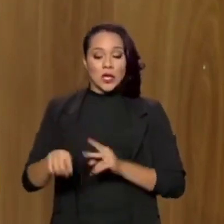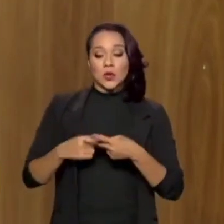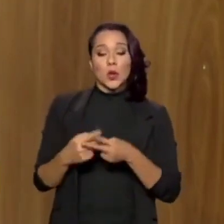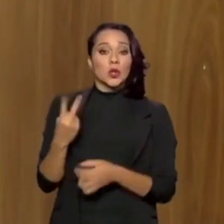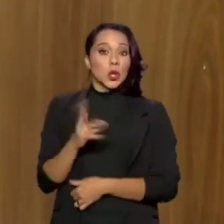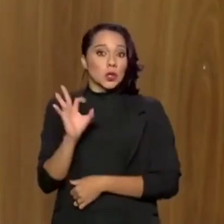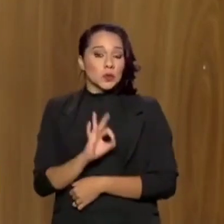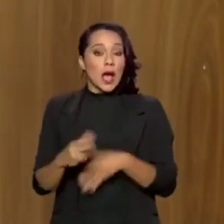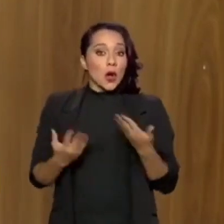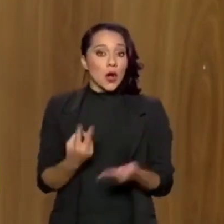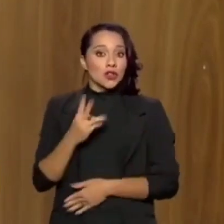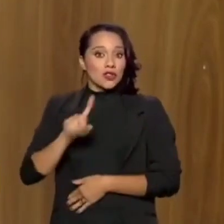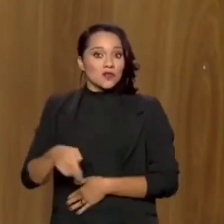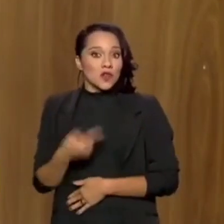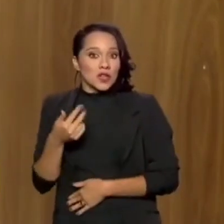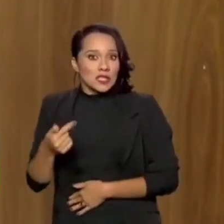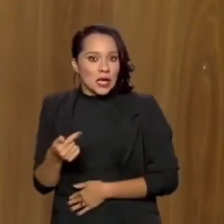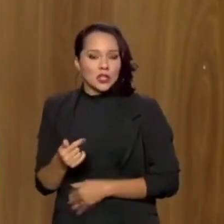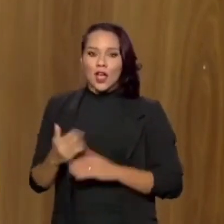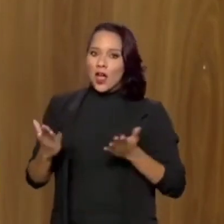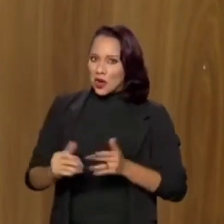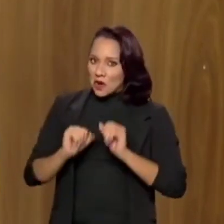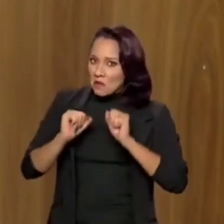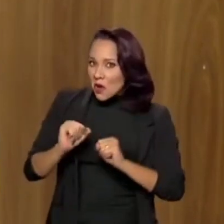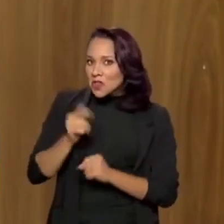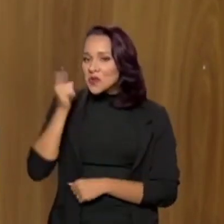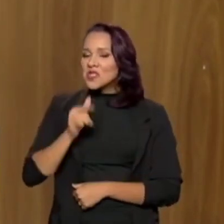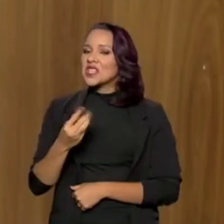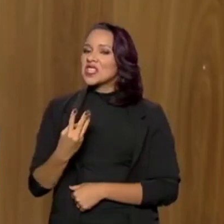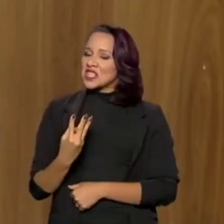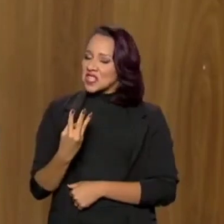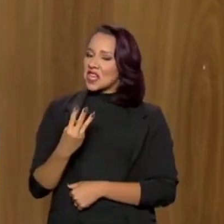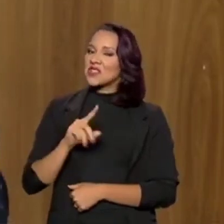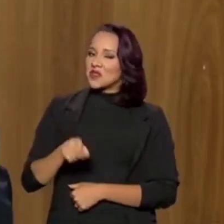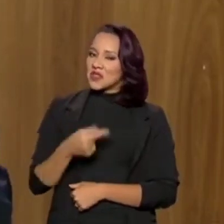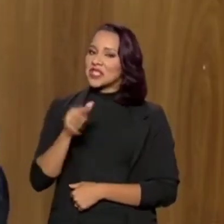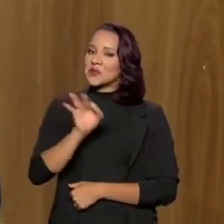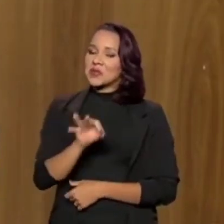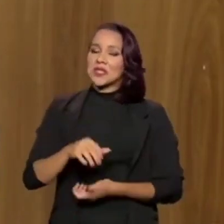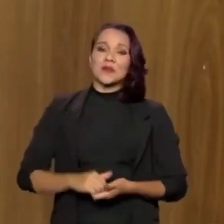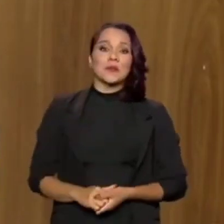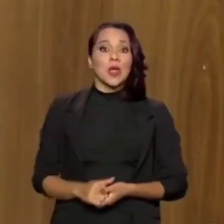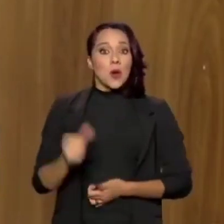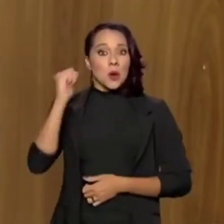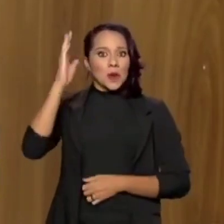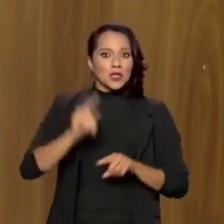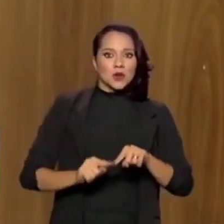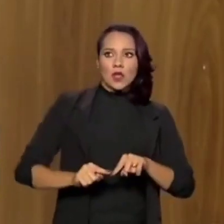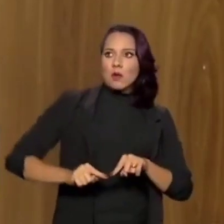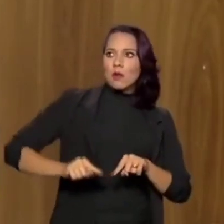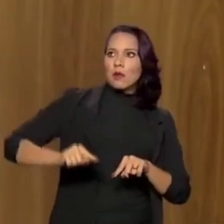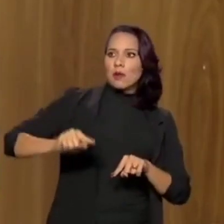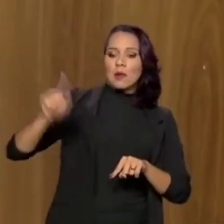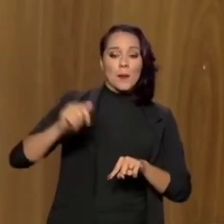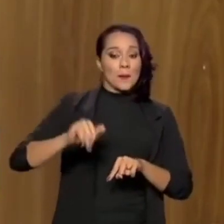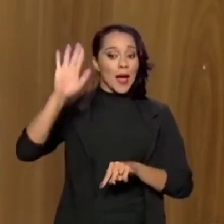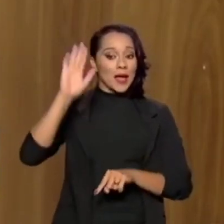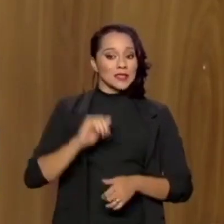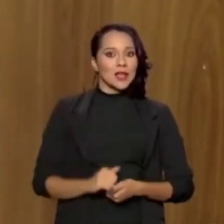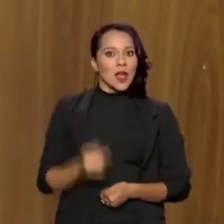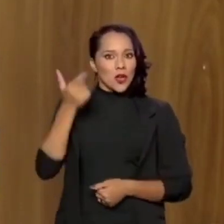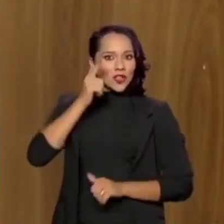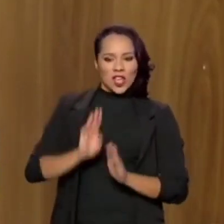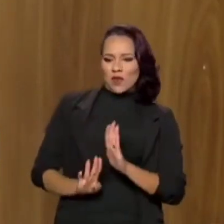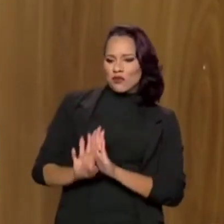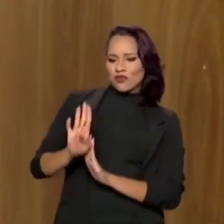está em 2,7%. Eu acho que nós vamos chegar a 3% esse ano. Então o Brasil está crescendo mais rápido do que os críticos diziam.